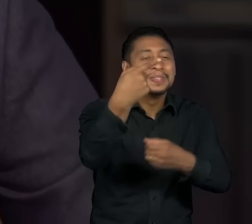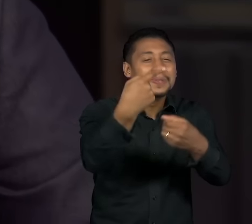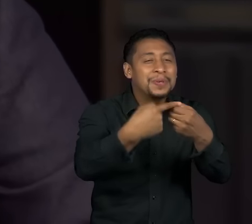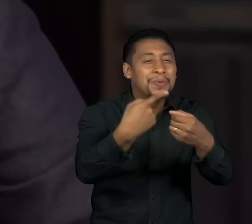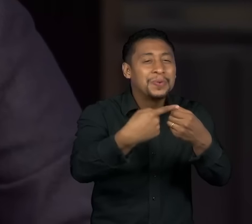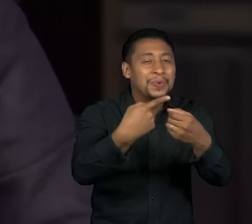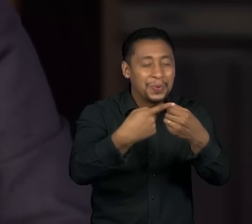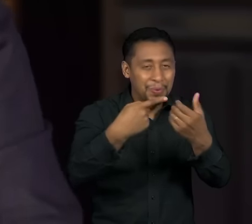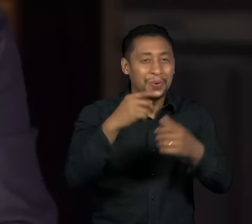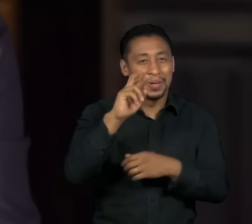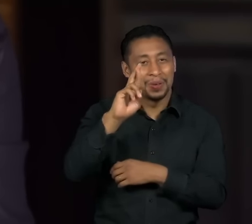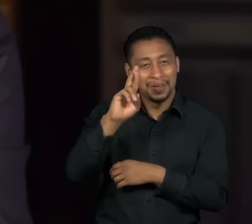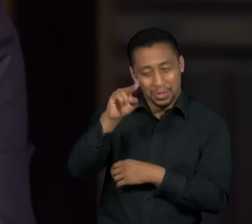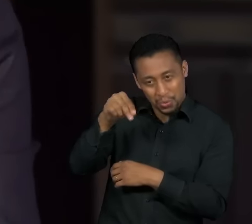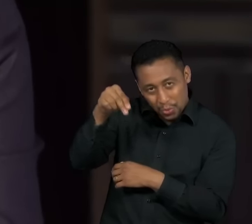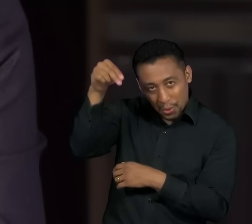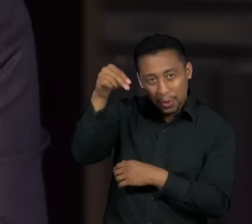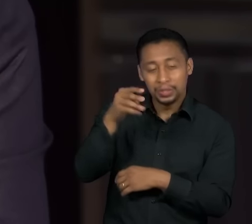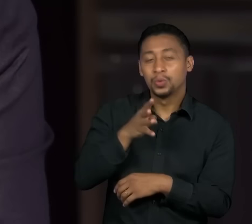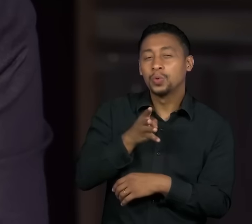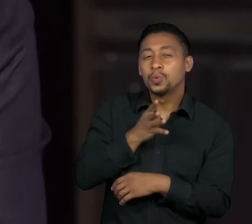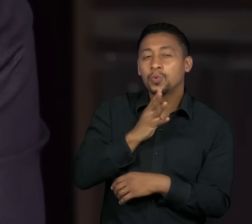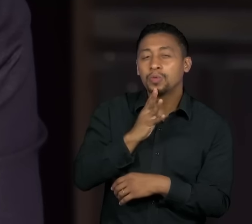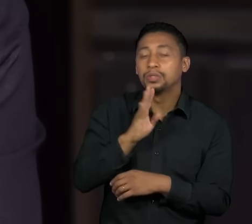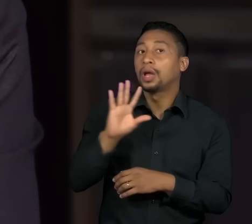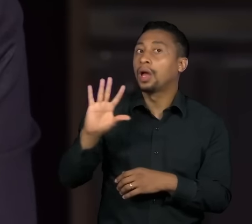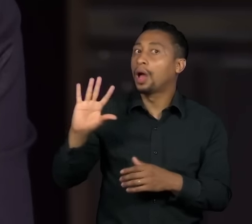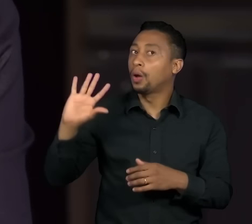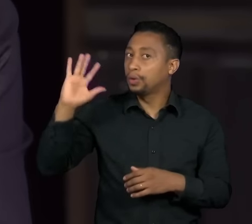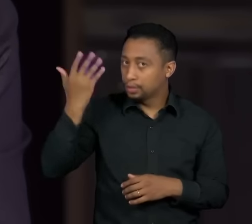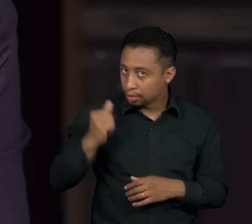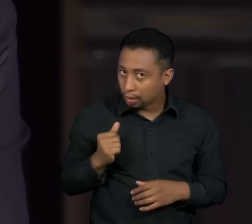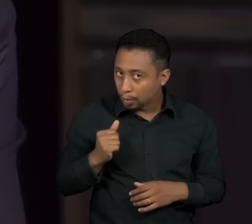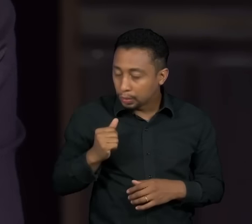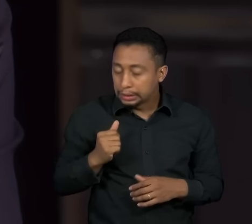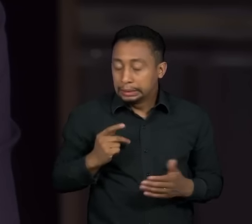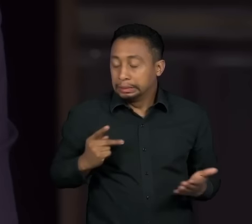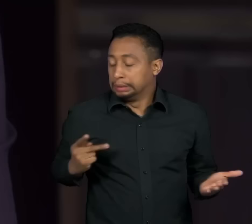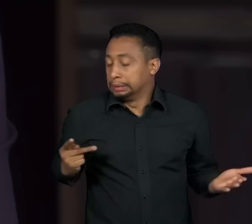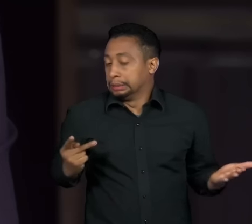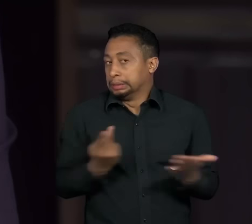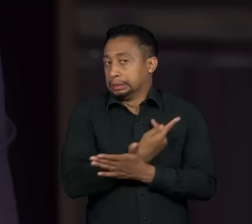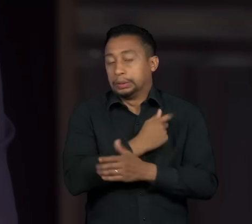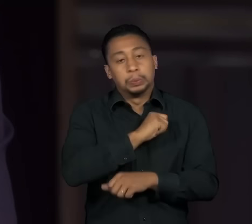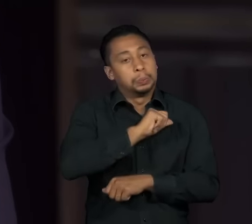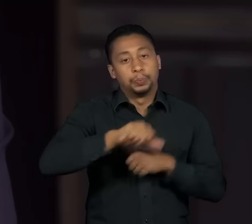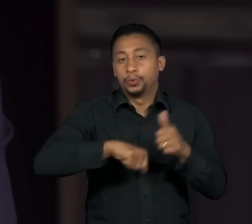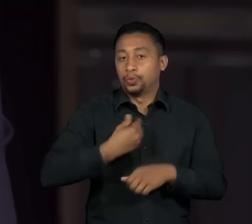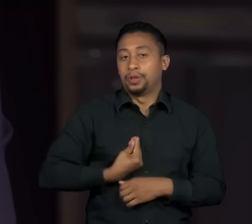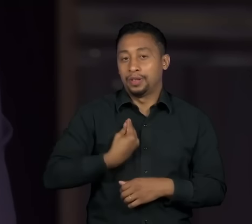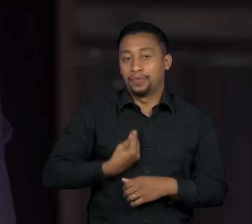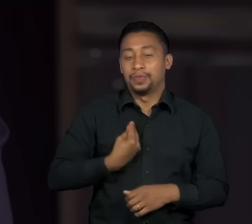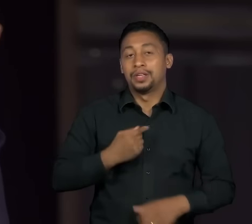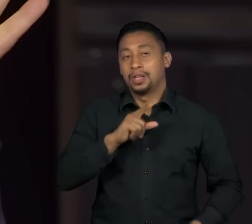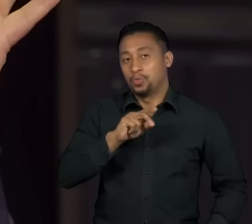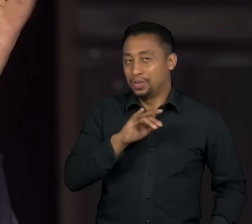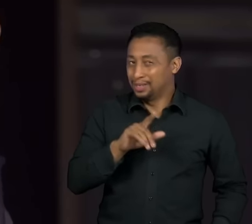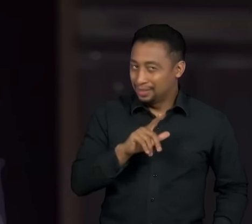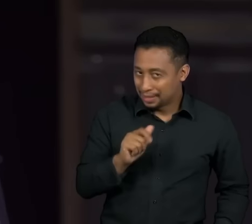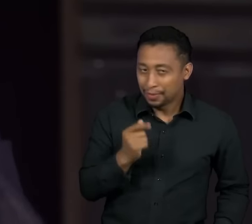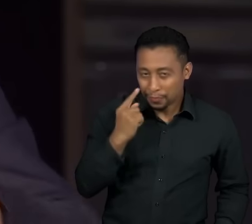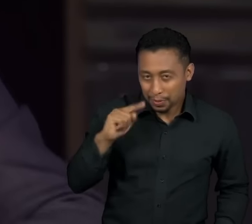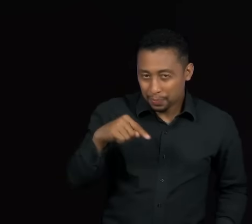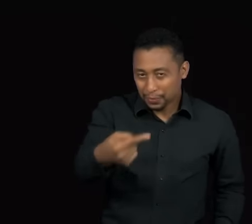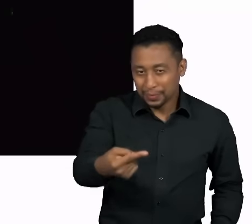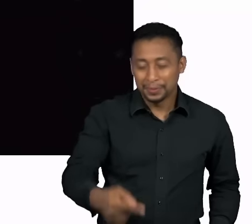Grande do Norte, conhecer a história de um atropelamento que mudou a vida da minha convidada.